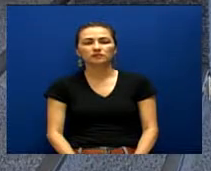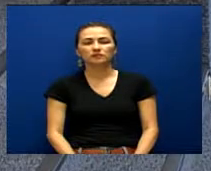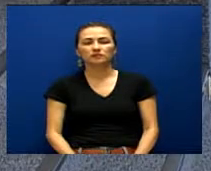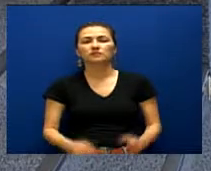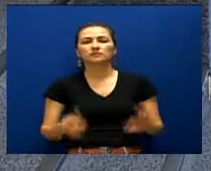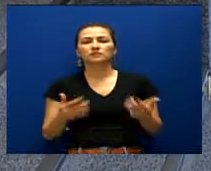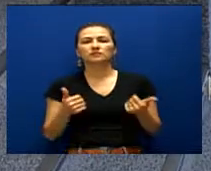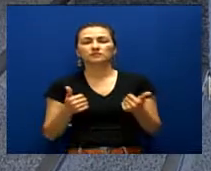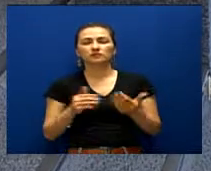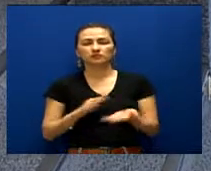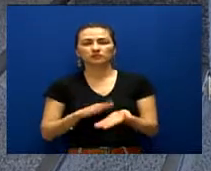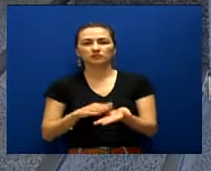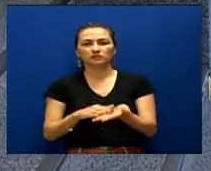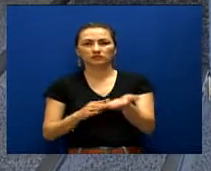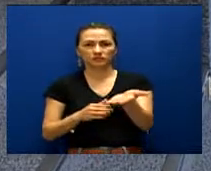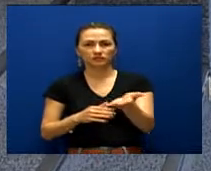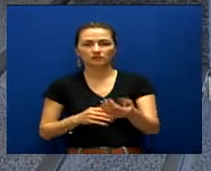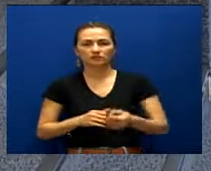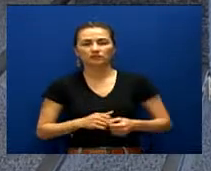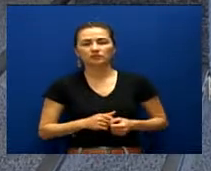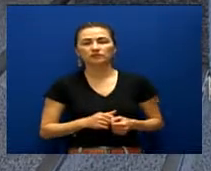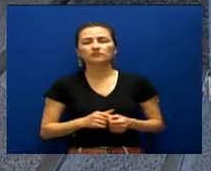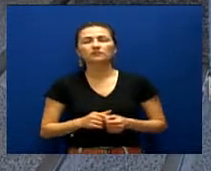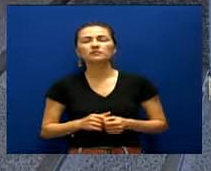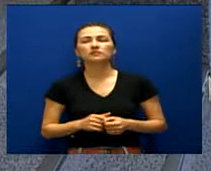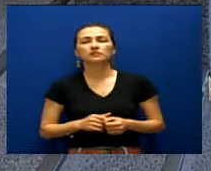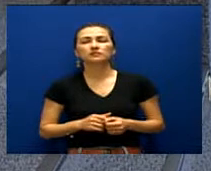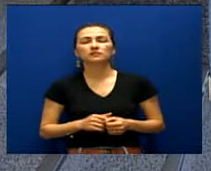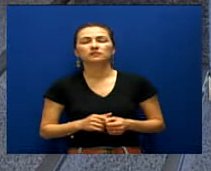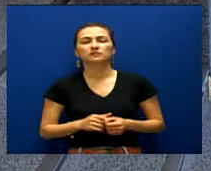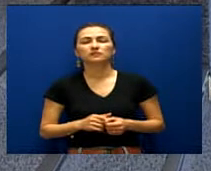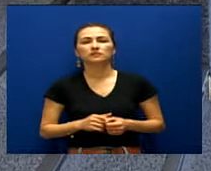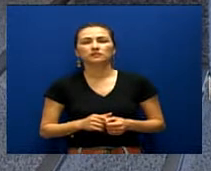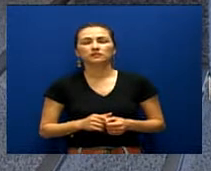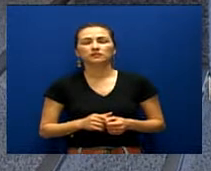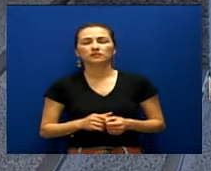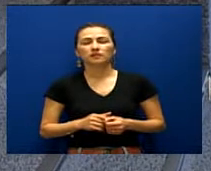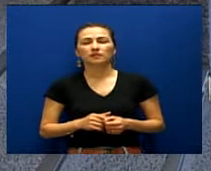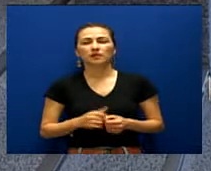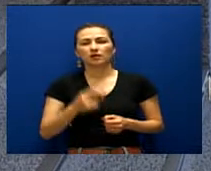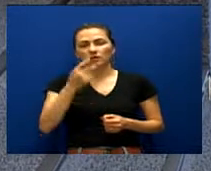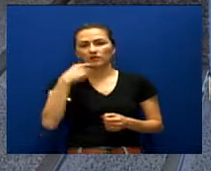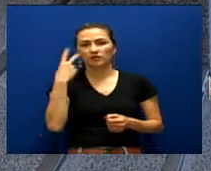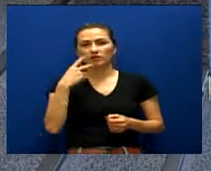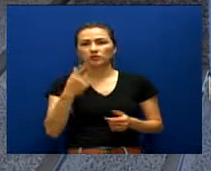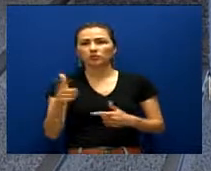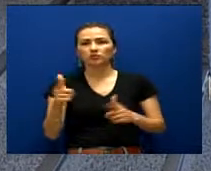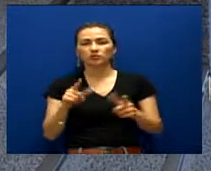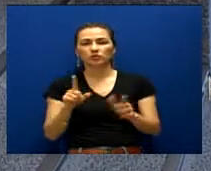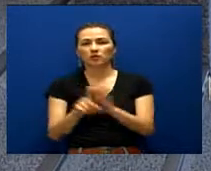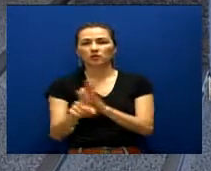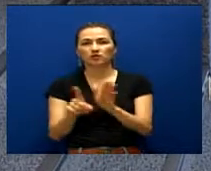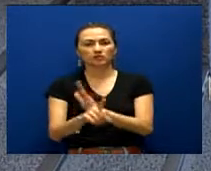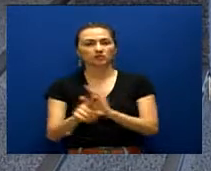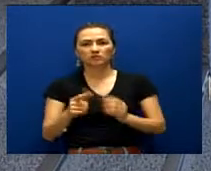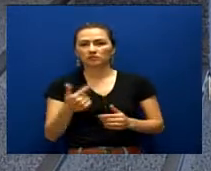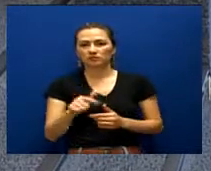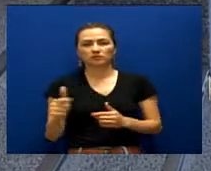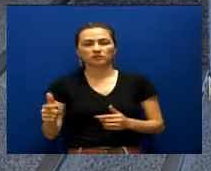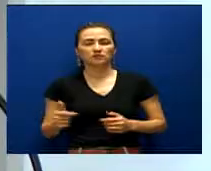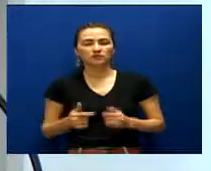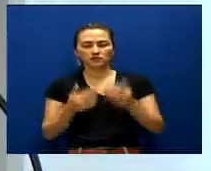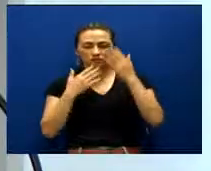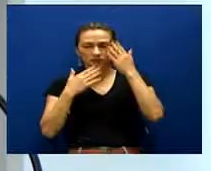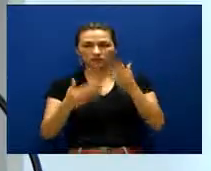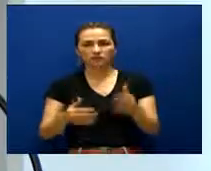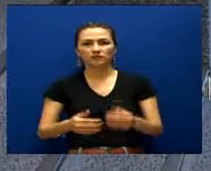Parabéns, Osley. Alguma pergunta? Não tem a parte, o senhor Osley, nessa, na tribuna popular, tá bom? Tá. Obrigado. Muito obrigado.